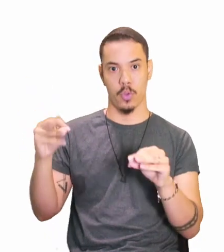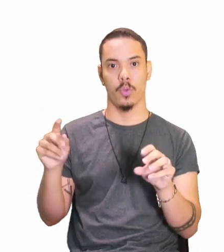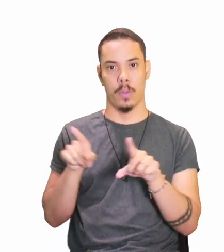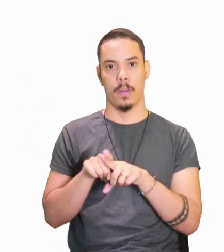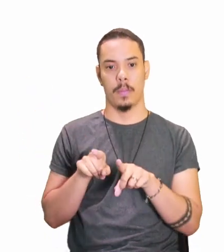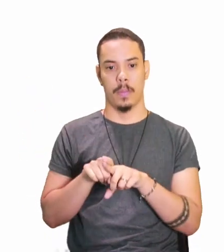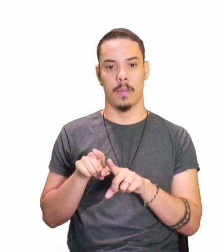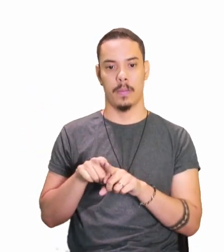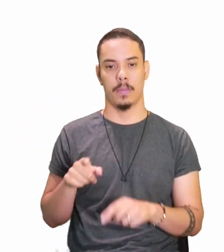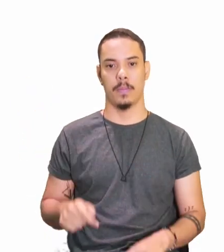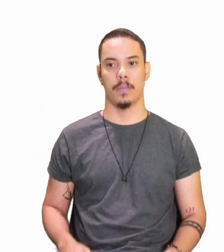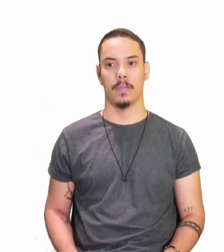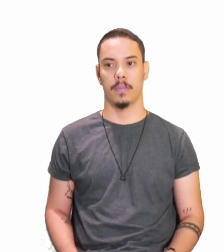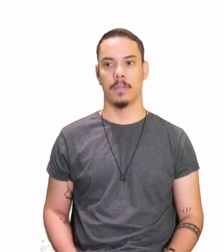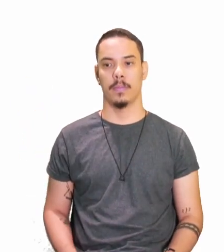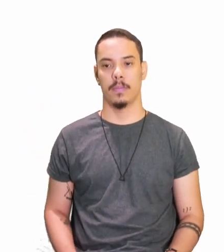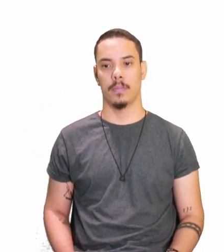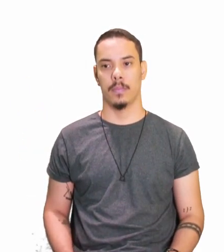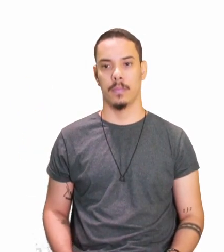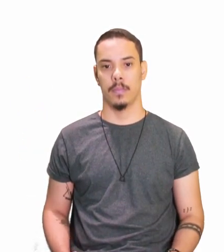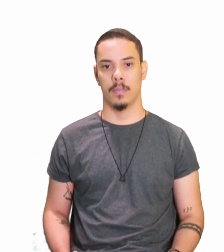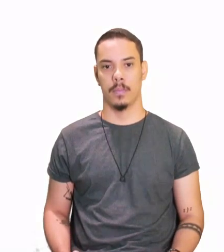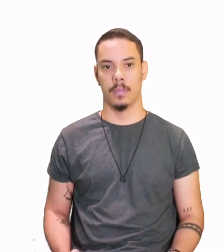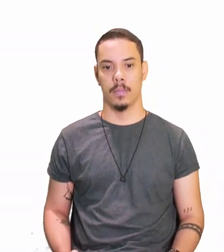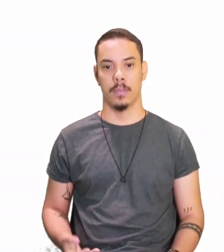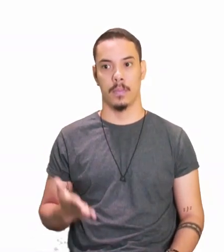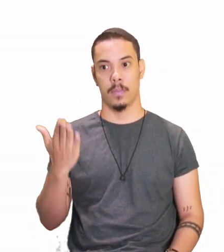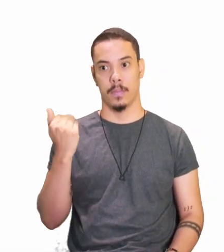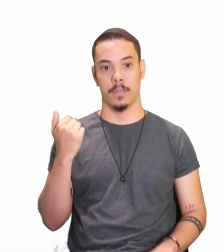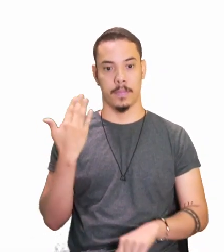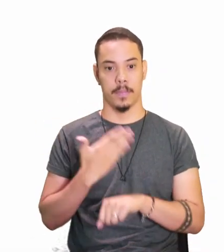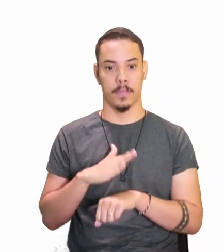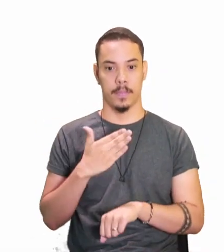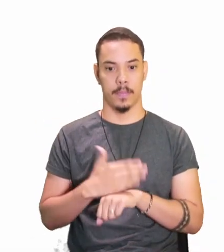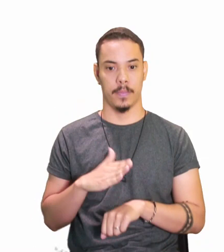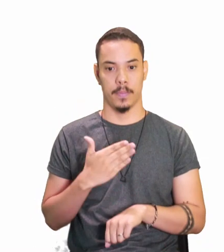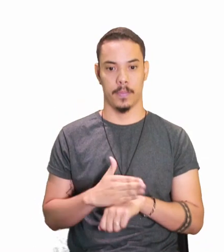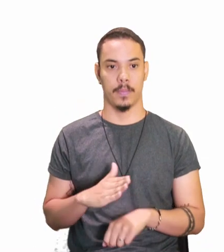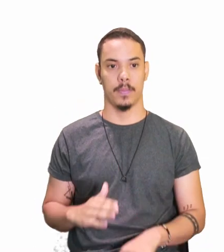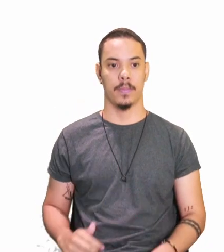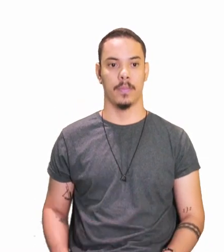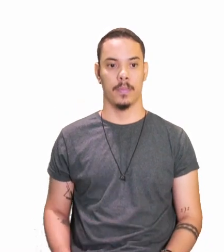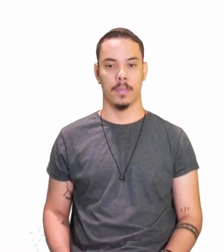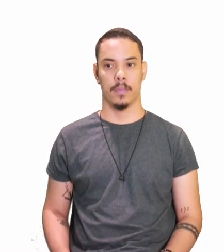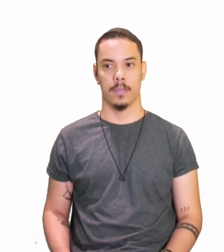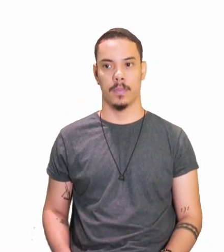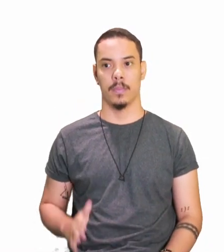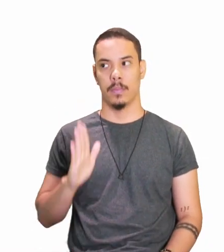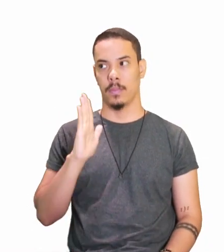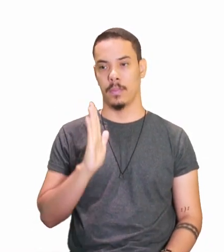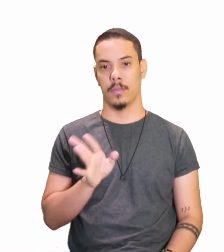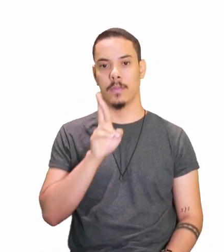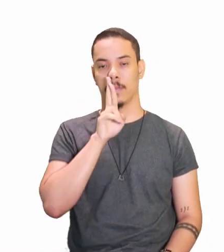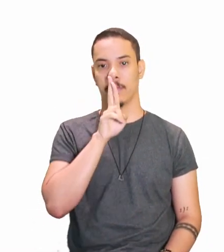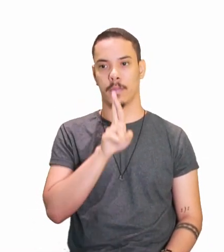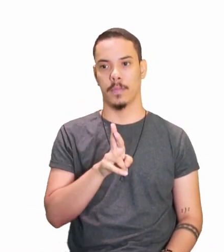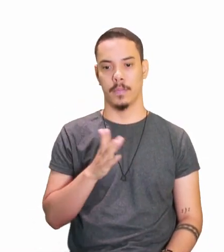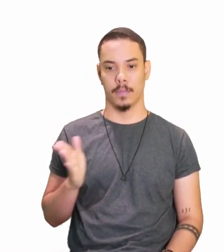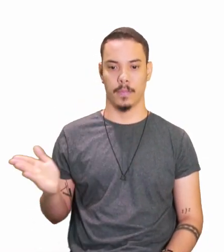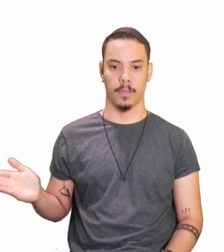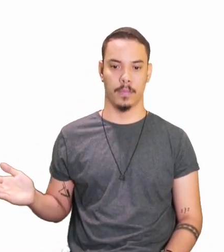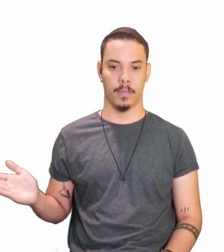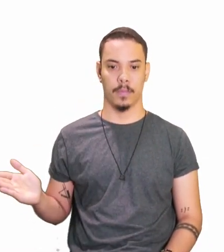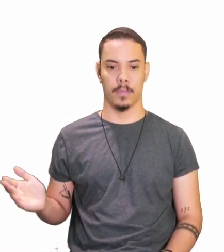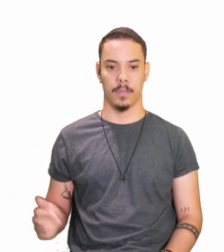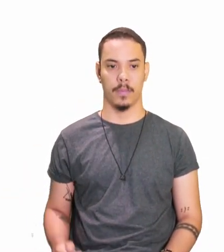pós-graduação. E agora aqui vamos praticar. Olha só, já com gabarito para vocês